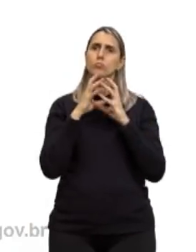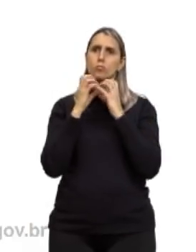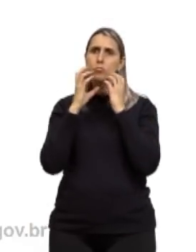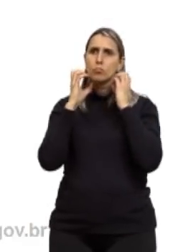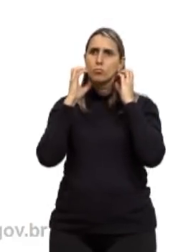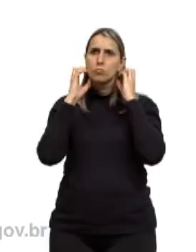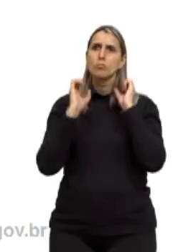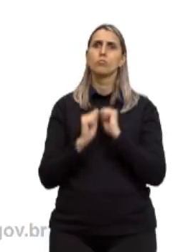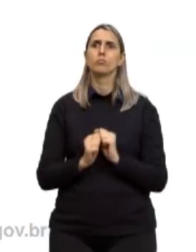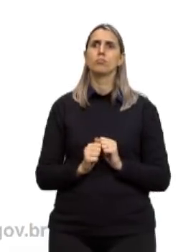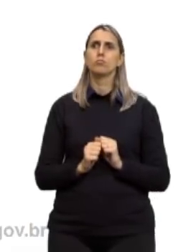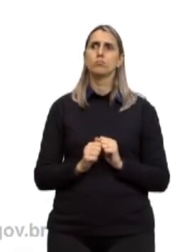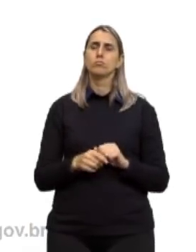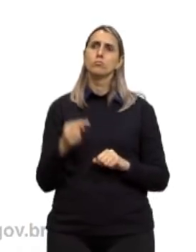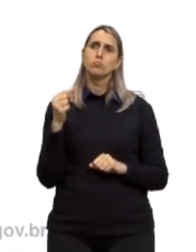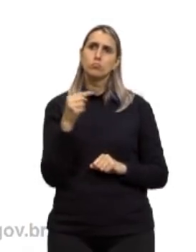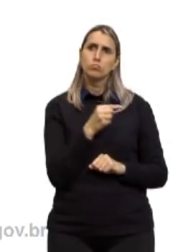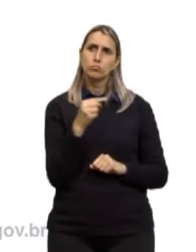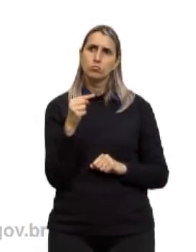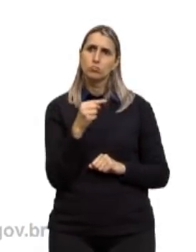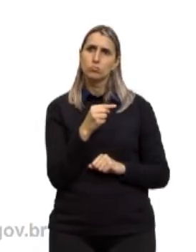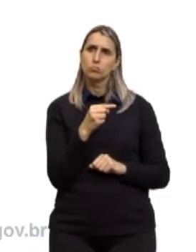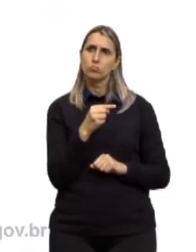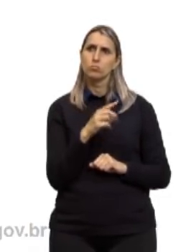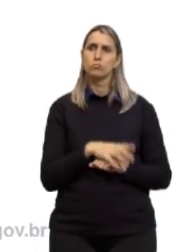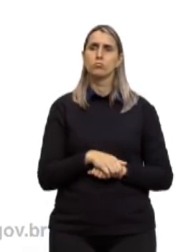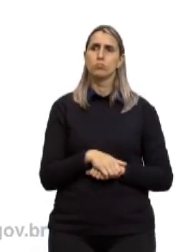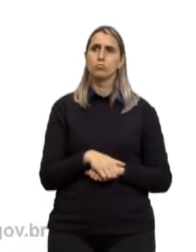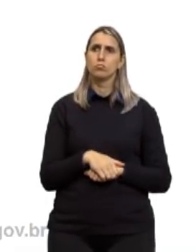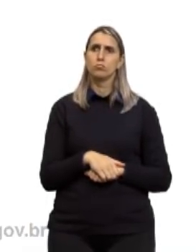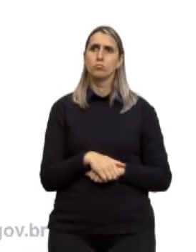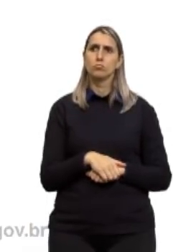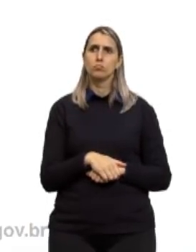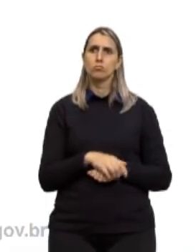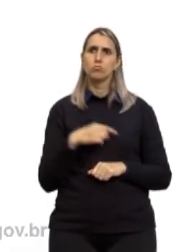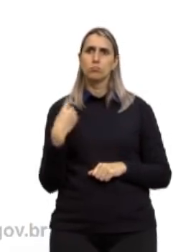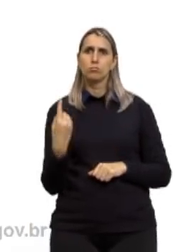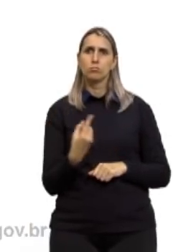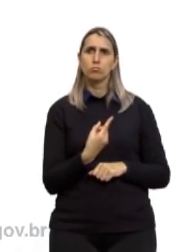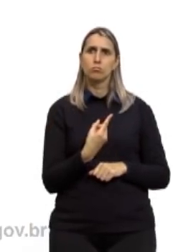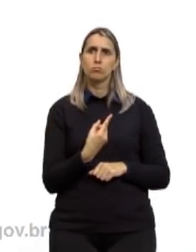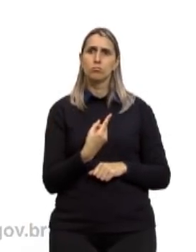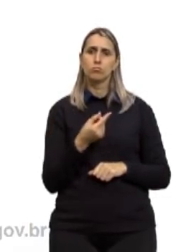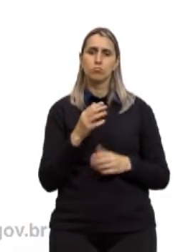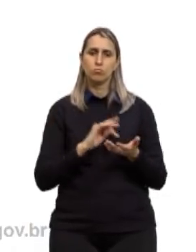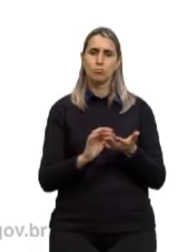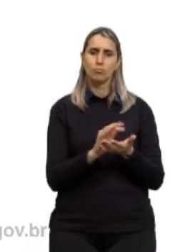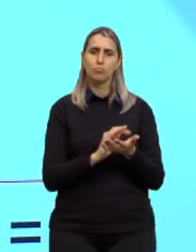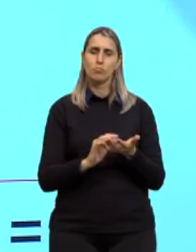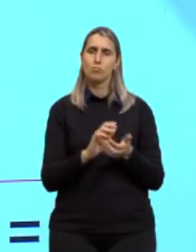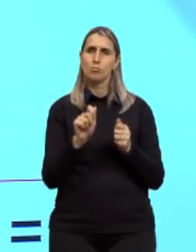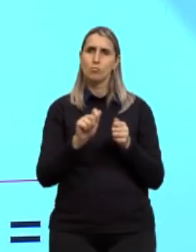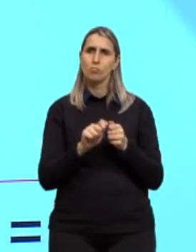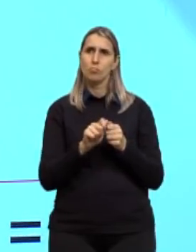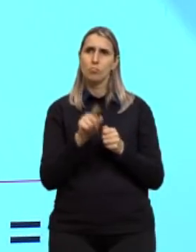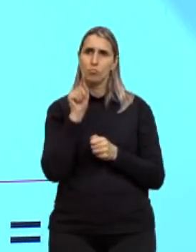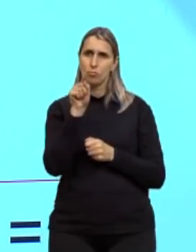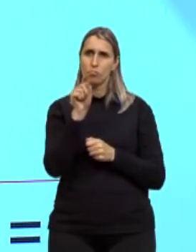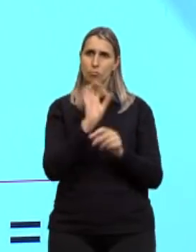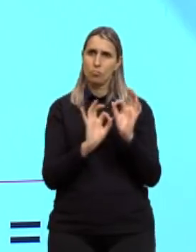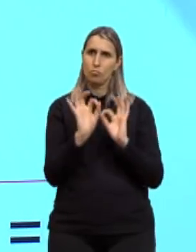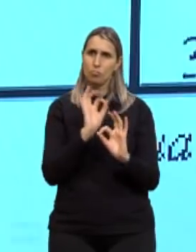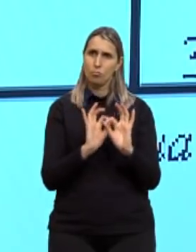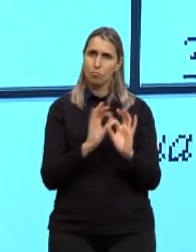conta dela então aqui está né a a nossa nosso cálculo todo ele efeitinho aí para